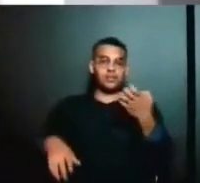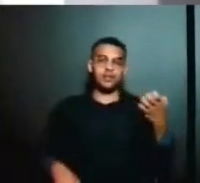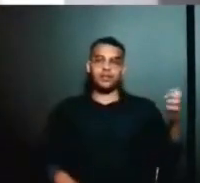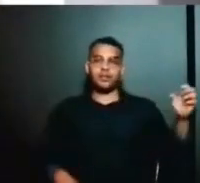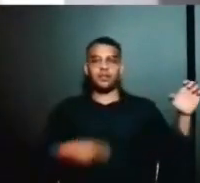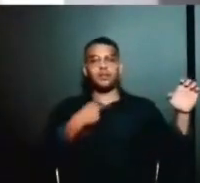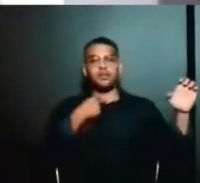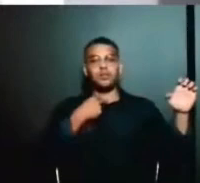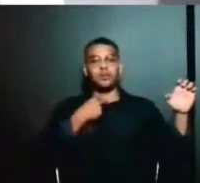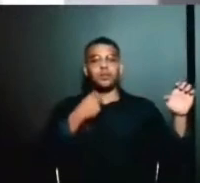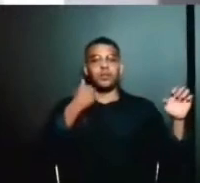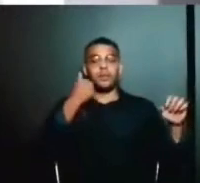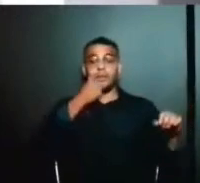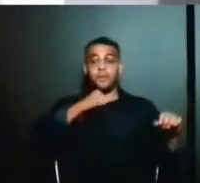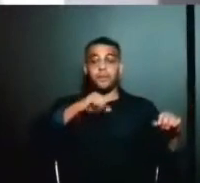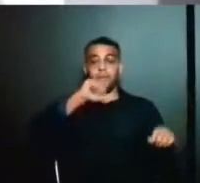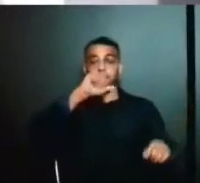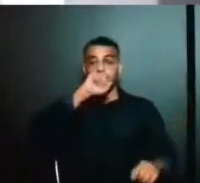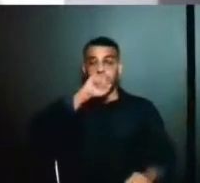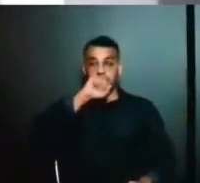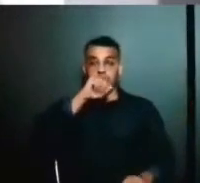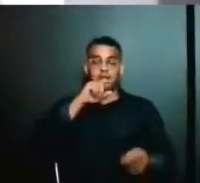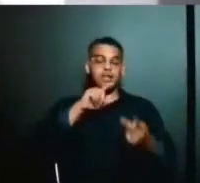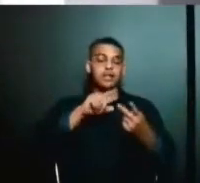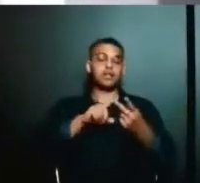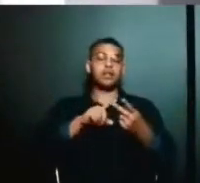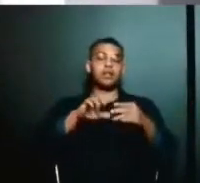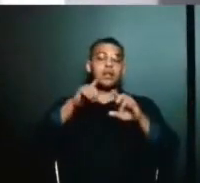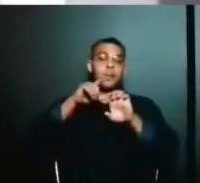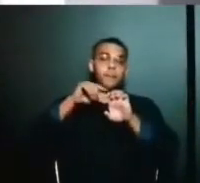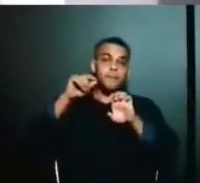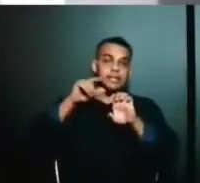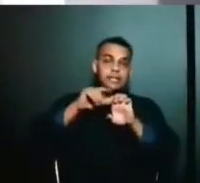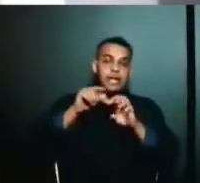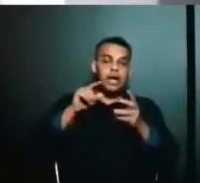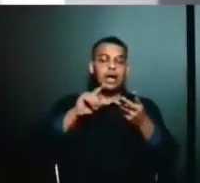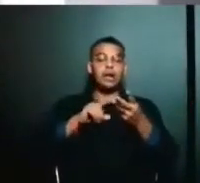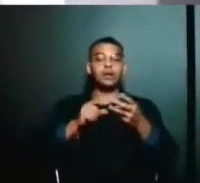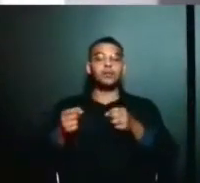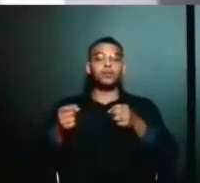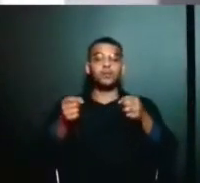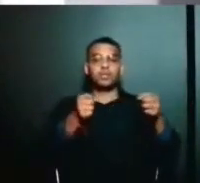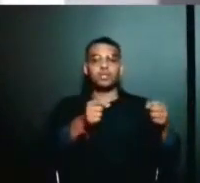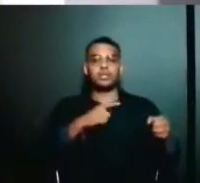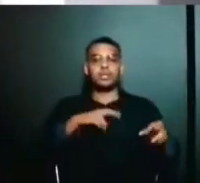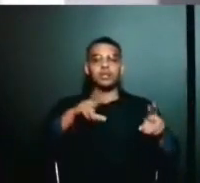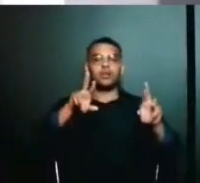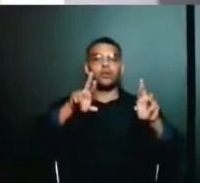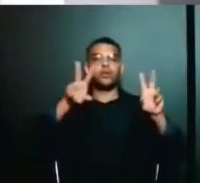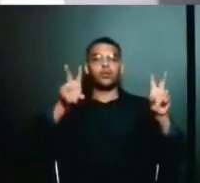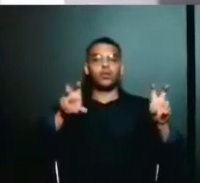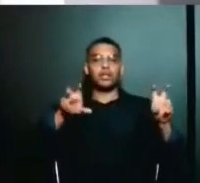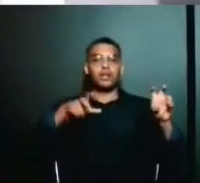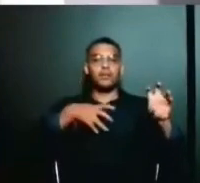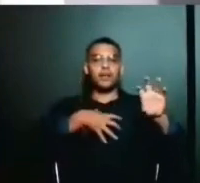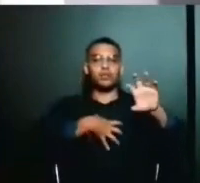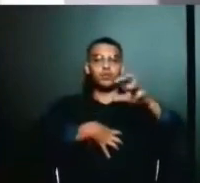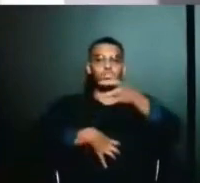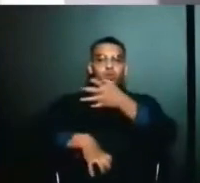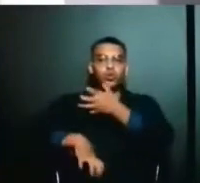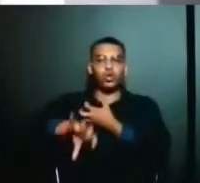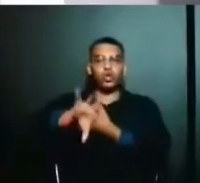empresária, política, aí não pode. Então, essa coisa de sororidade que elas falam muito, isso não existe.